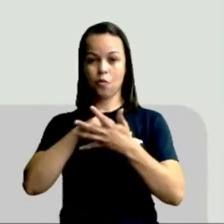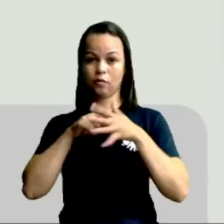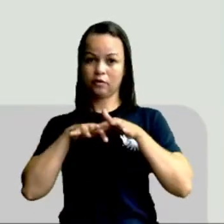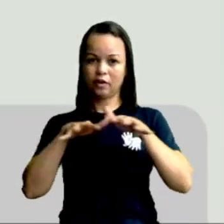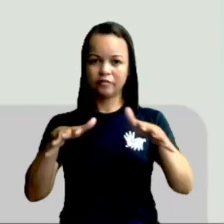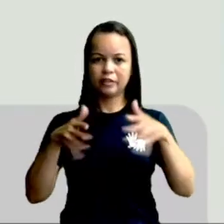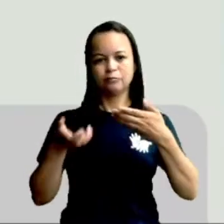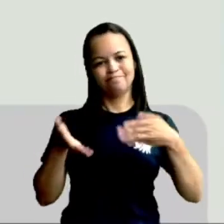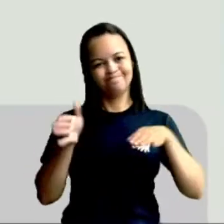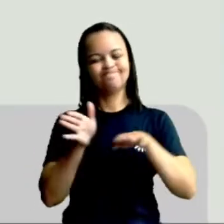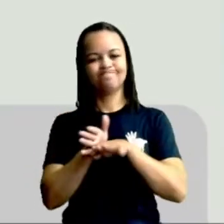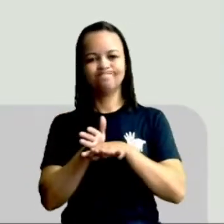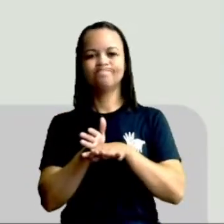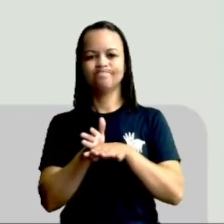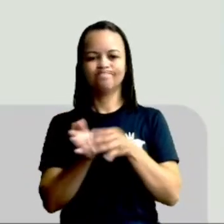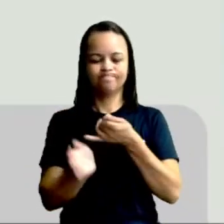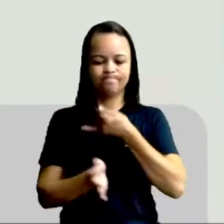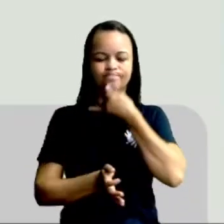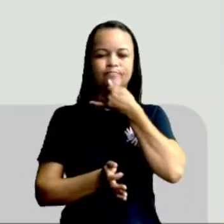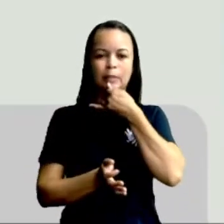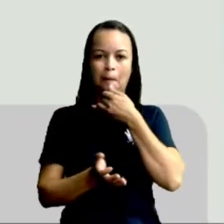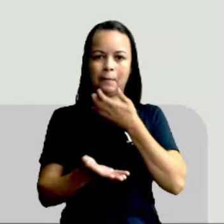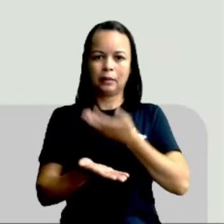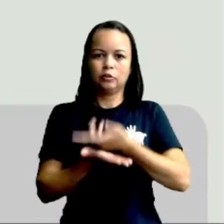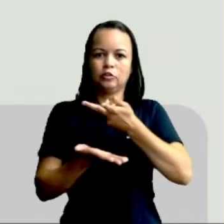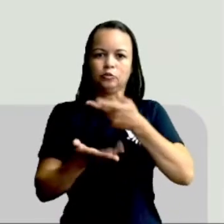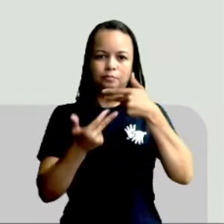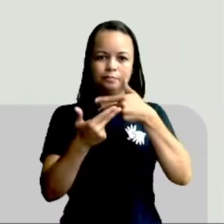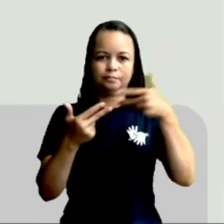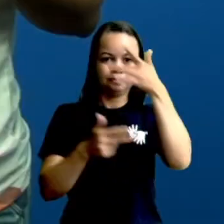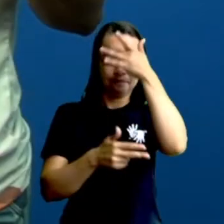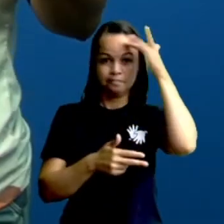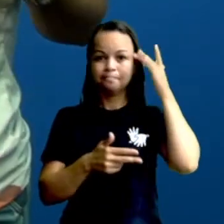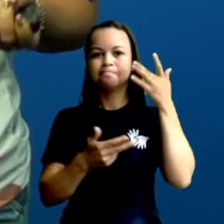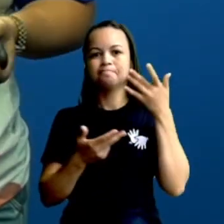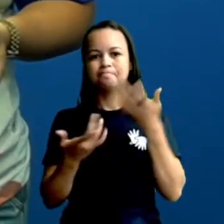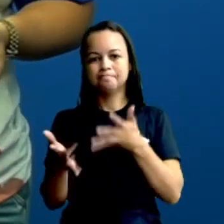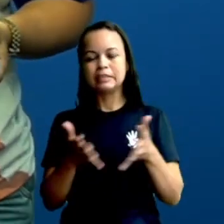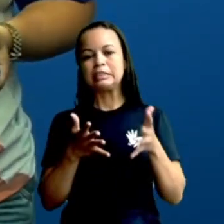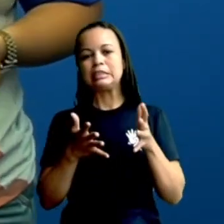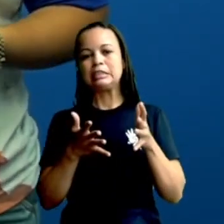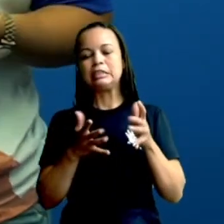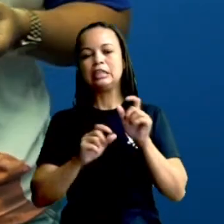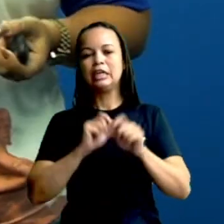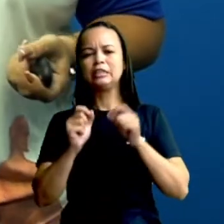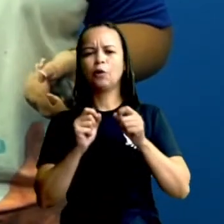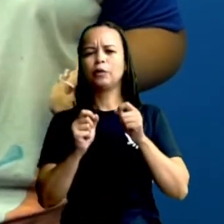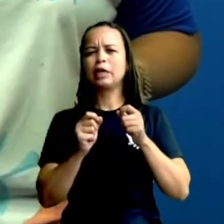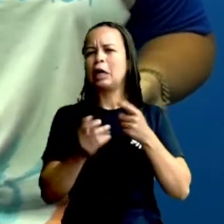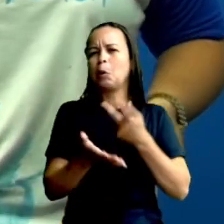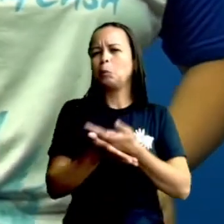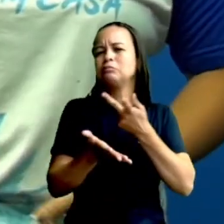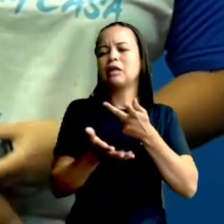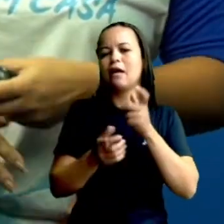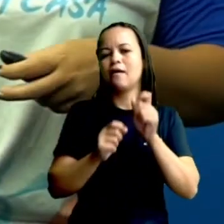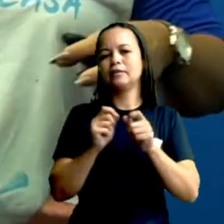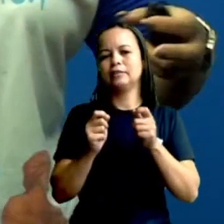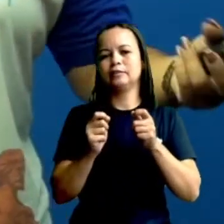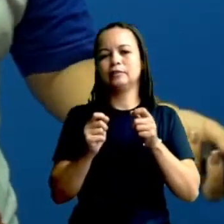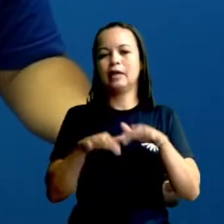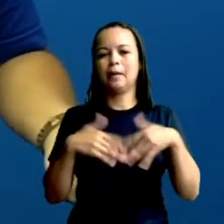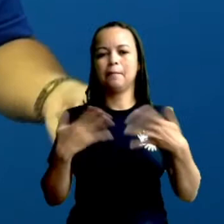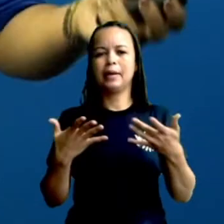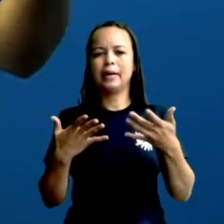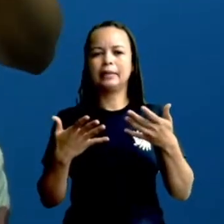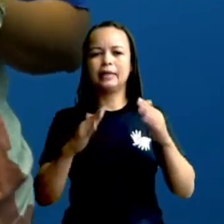aí, chegou, né? Tomou todo mundo de surpresa. A gente não sabia com quem estava lidando, o que estava acontecendo. De repente